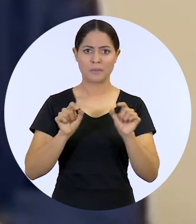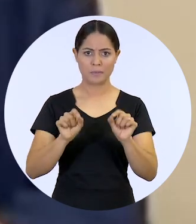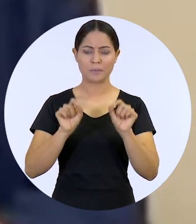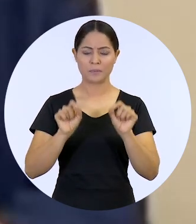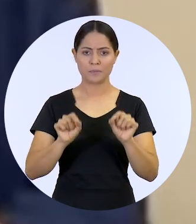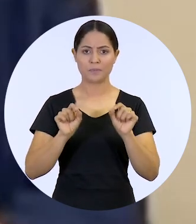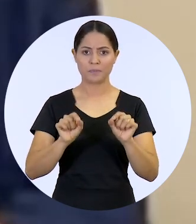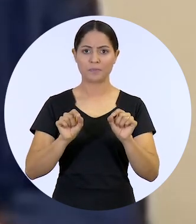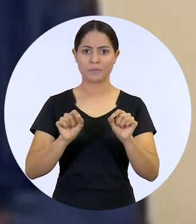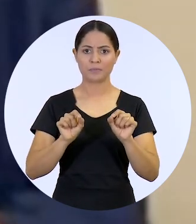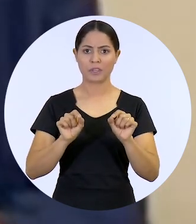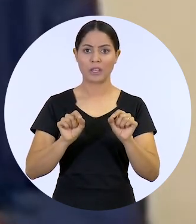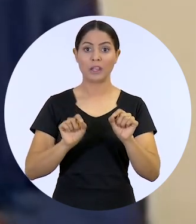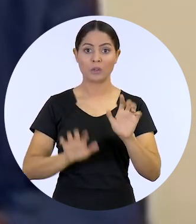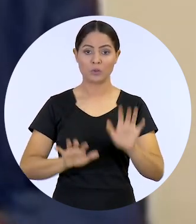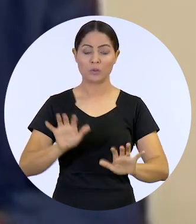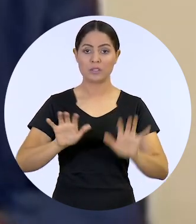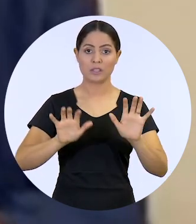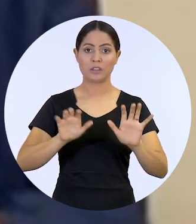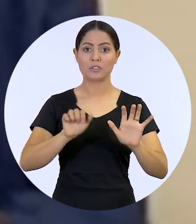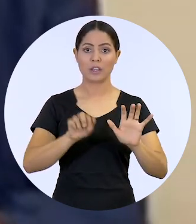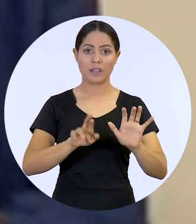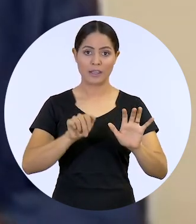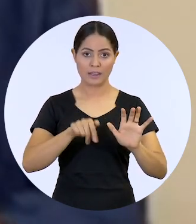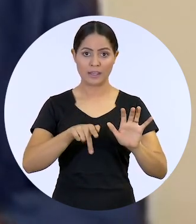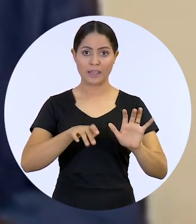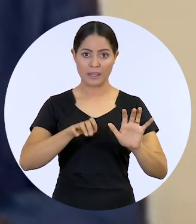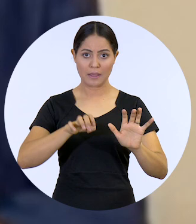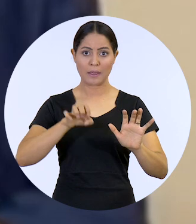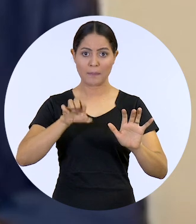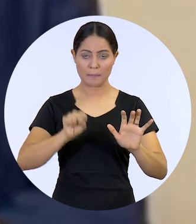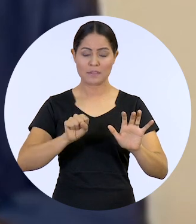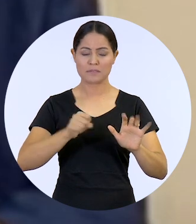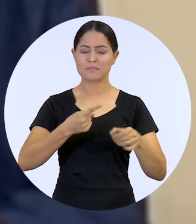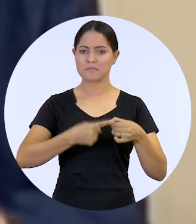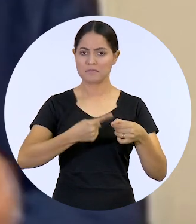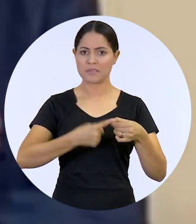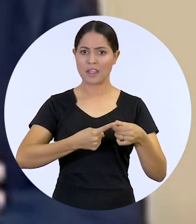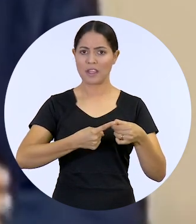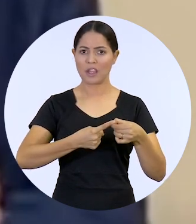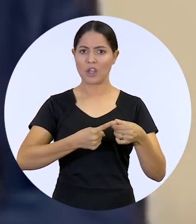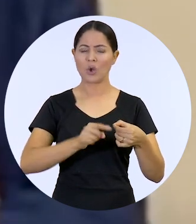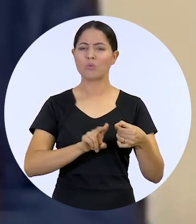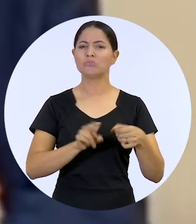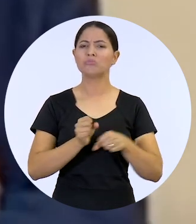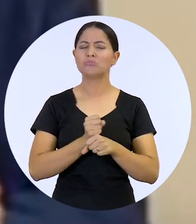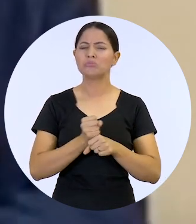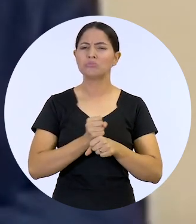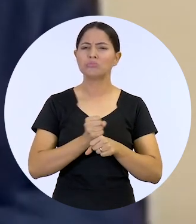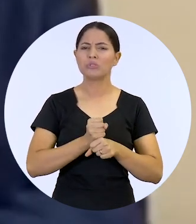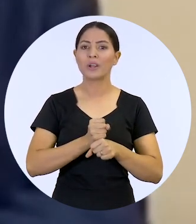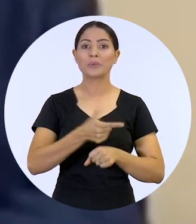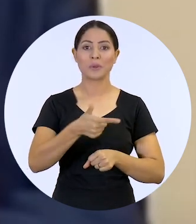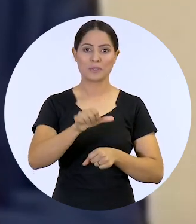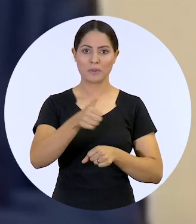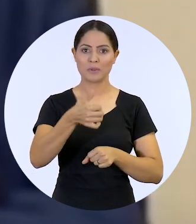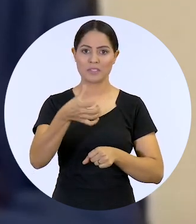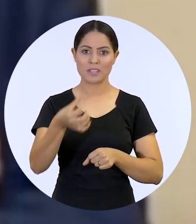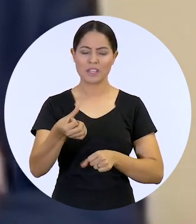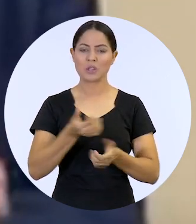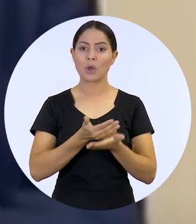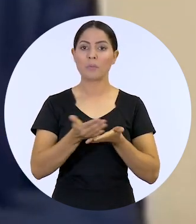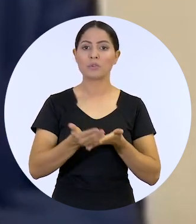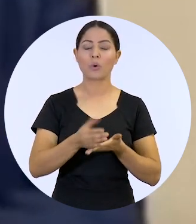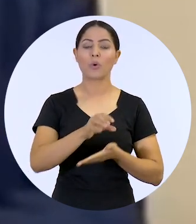disse, surgiu na subseção de Ariquemes no ano de 2016. Começou como o OABzinho